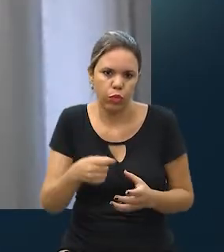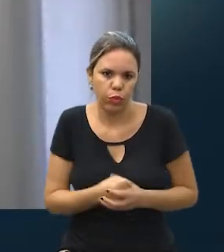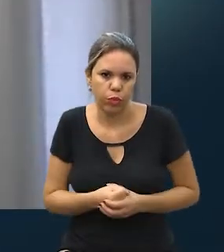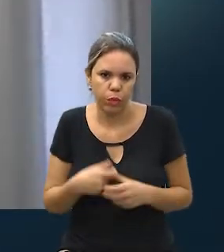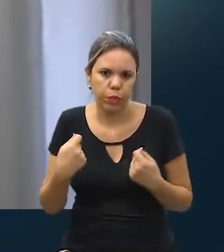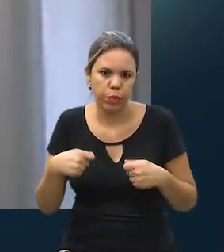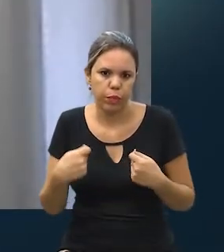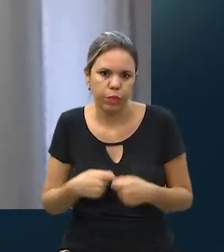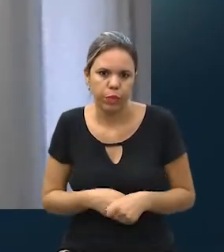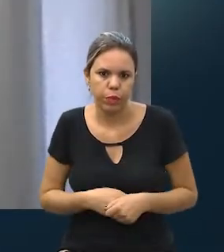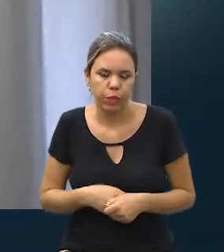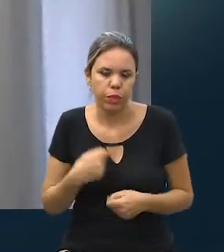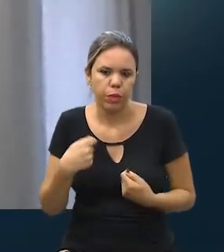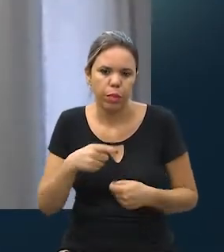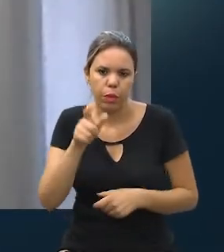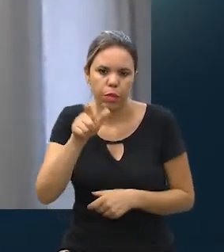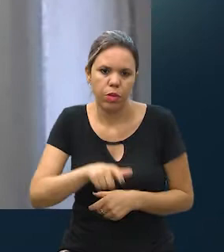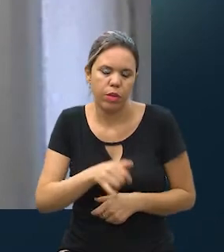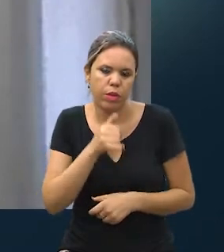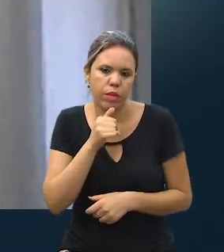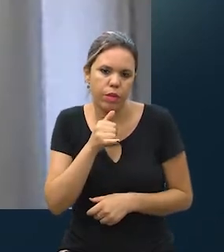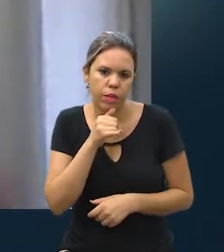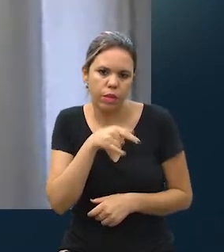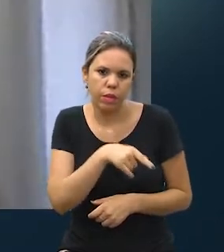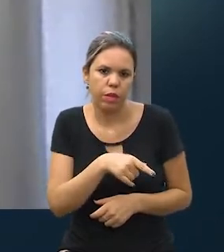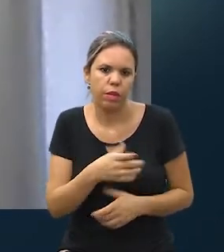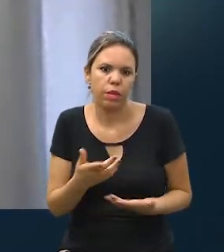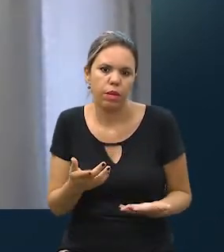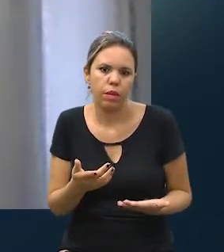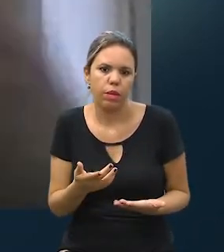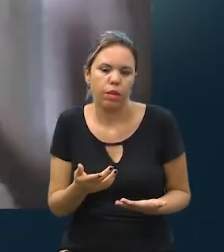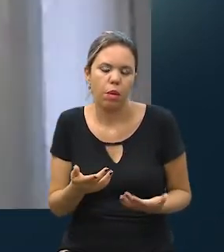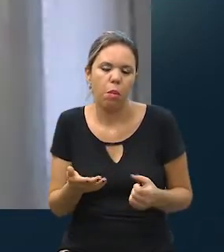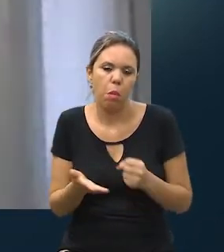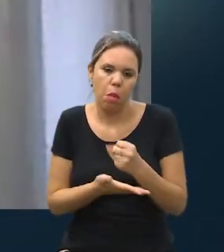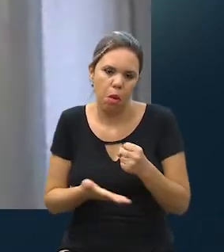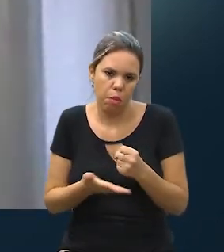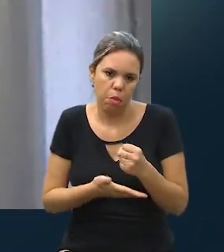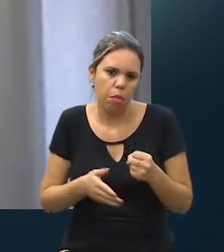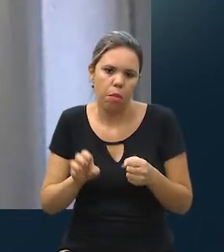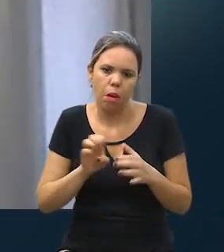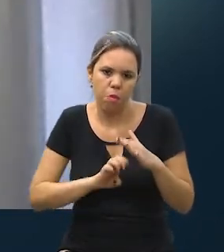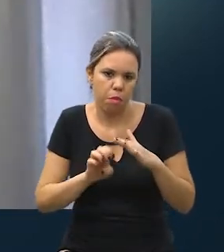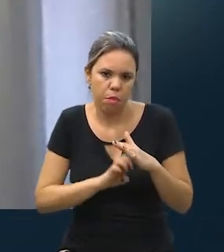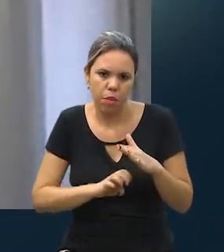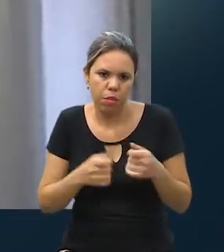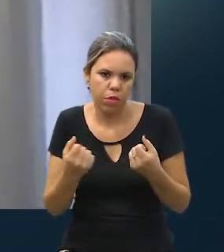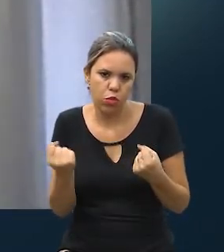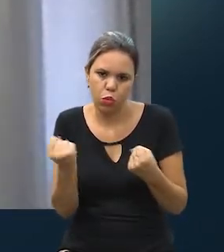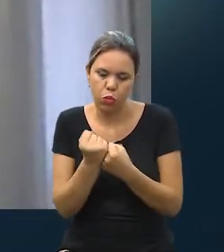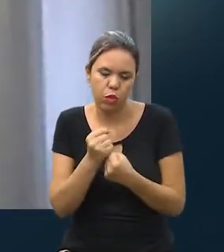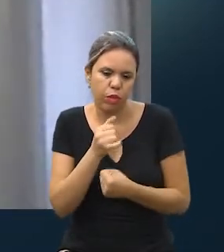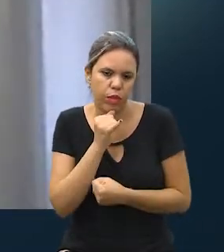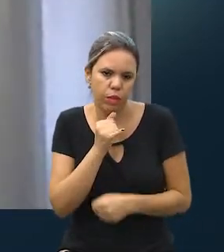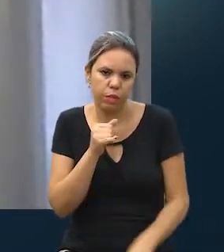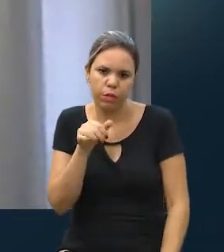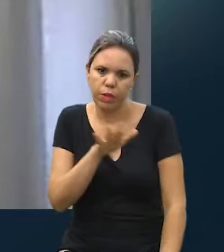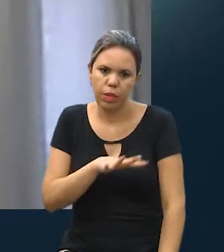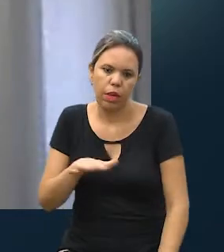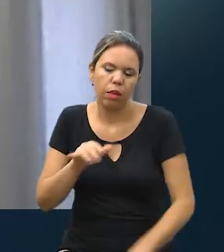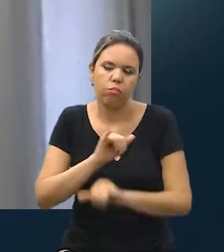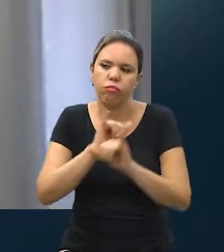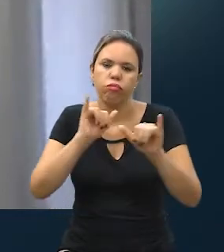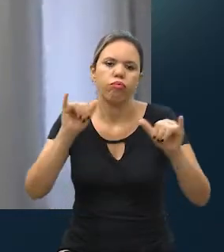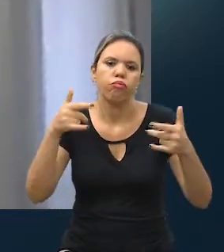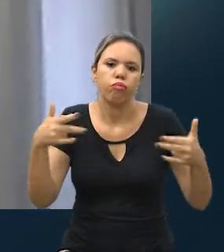ele precisa de alguém, uma empresa pequena, média, né, que precisa de um suporte, por exemplo, na área